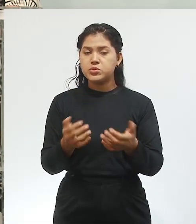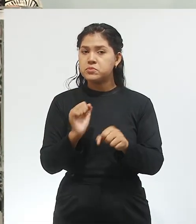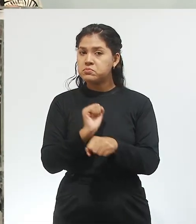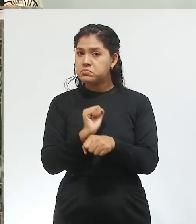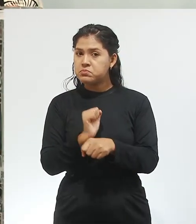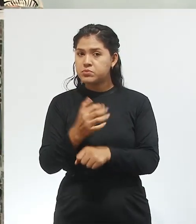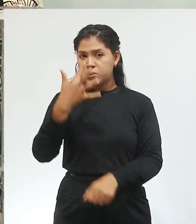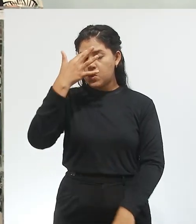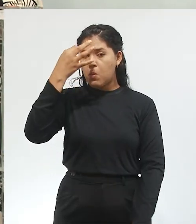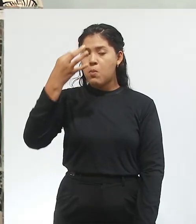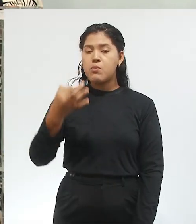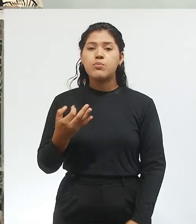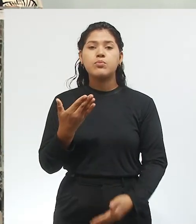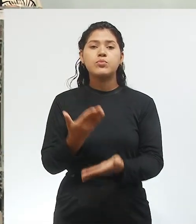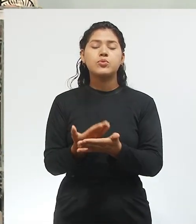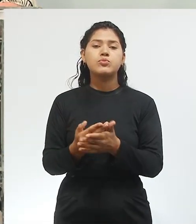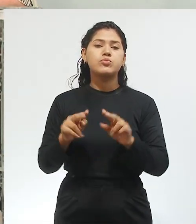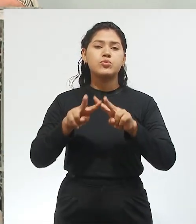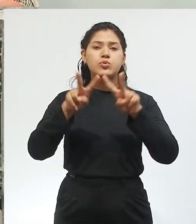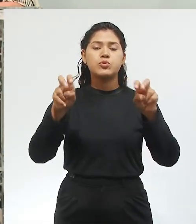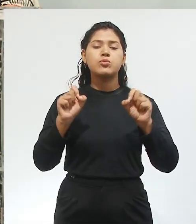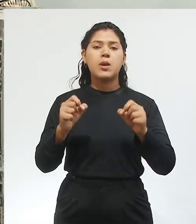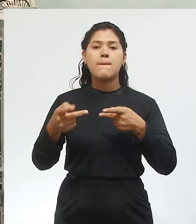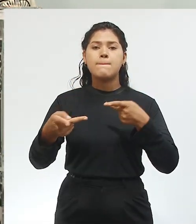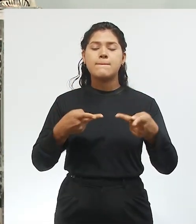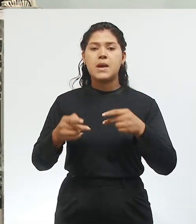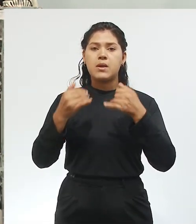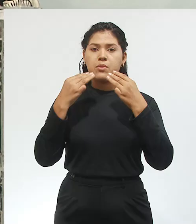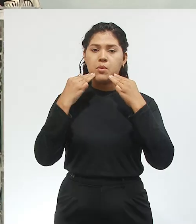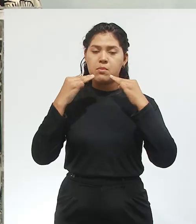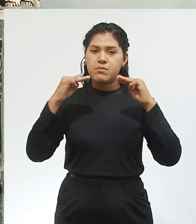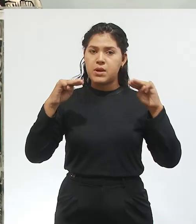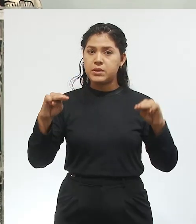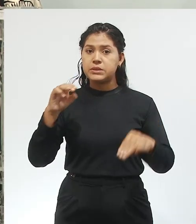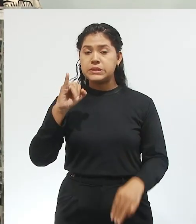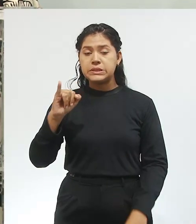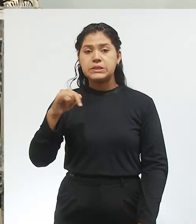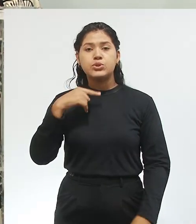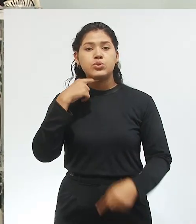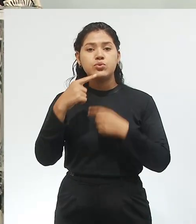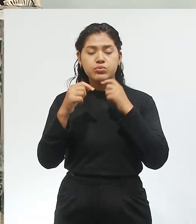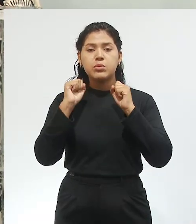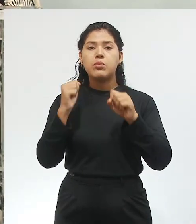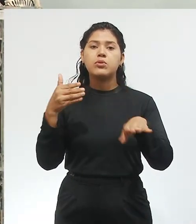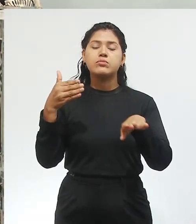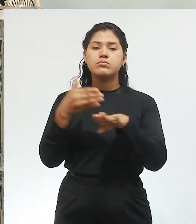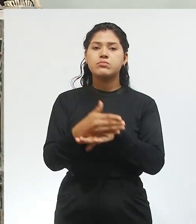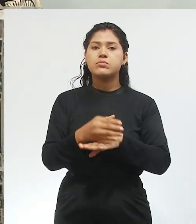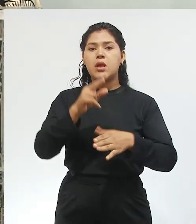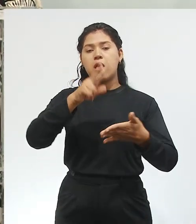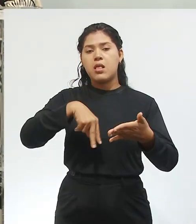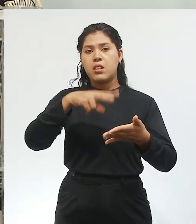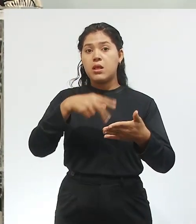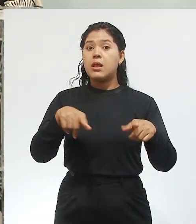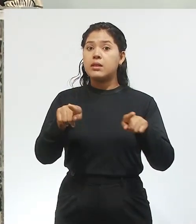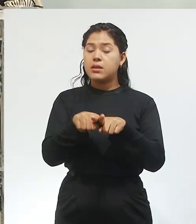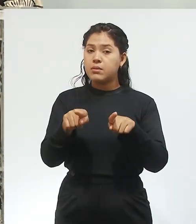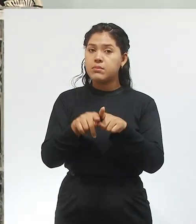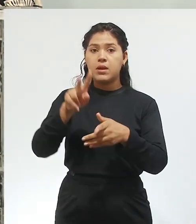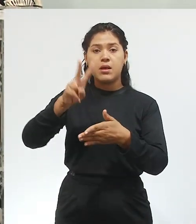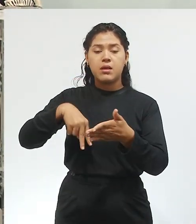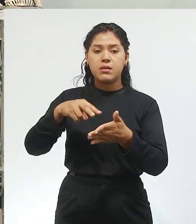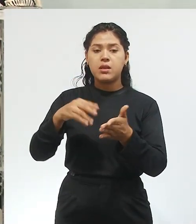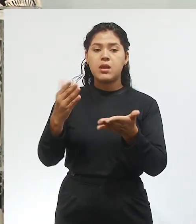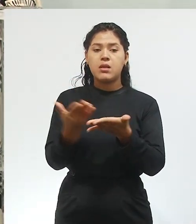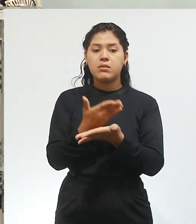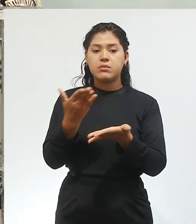que vocês tenham entendido o que é um plano de marketing. Qualquer dúvida, recorram a esses livros, recorram ali ao